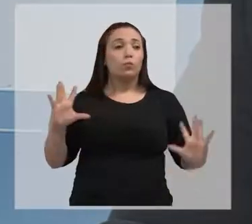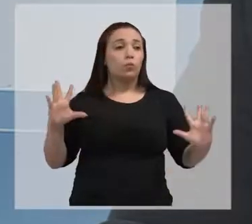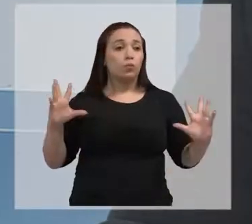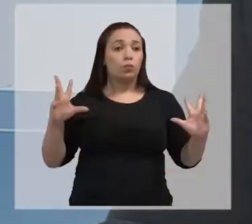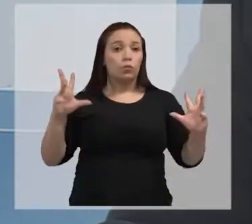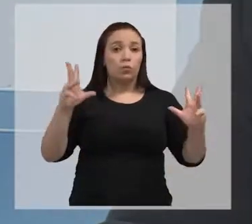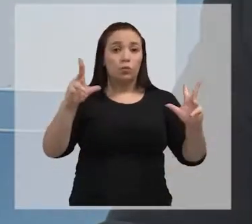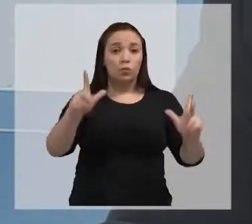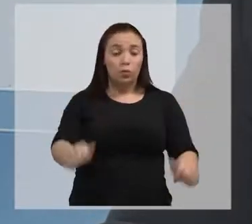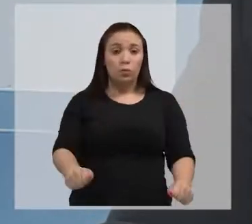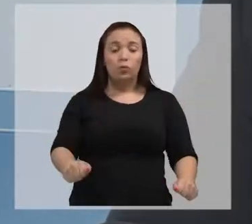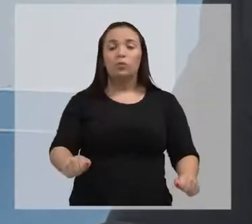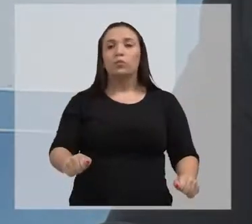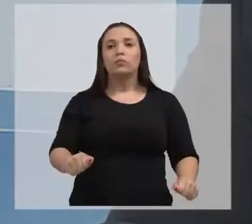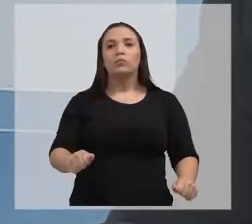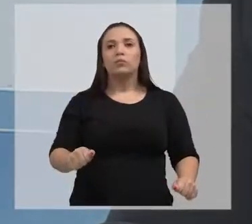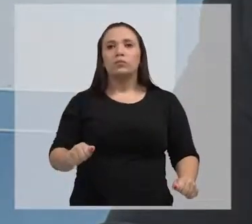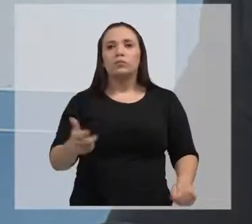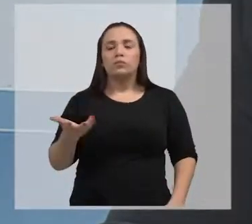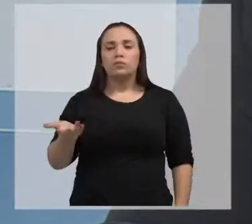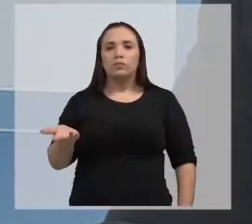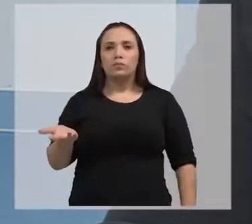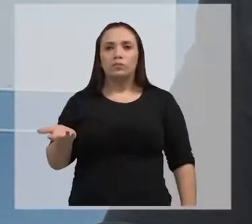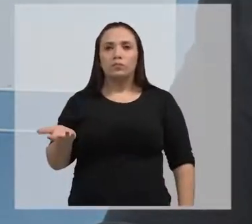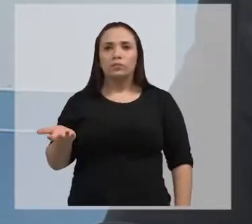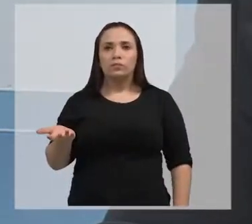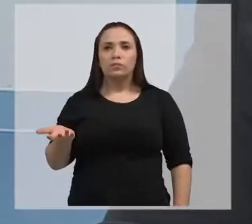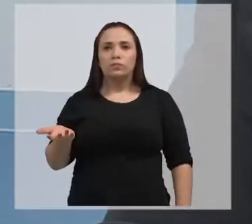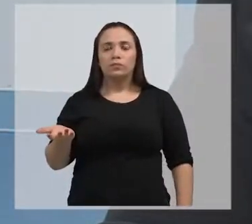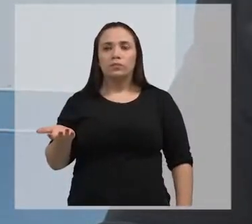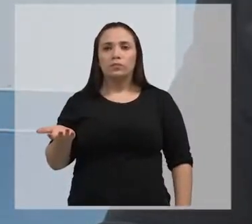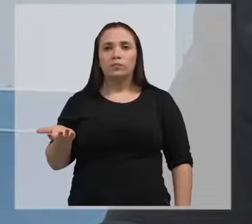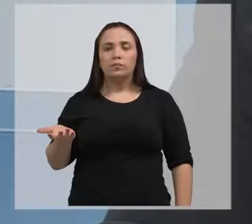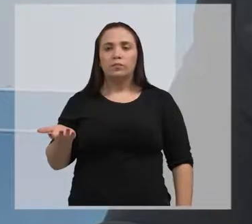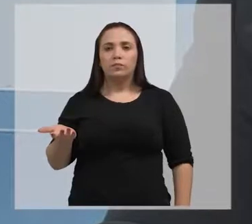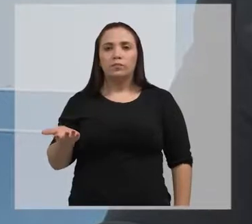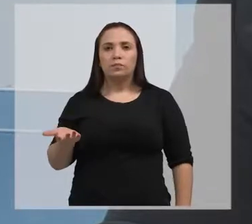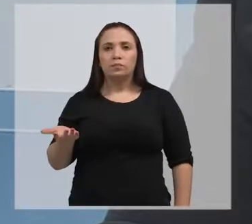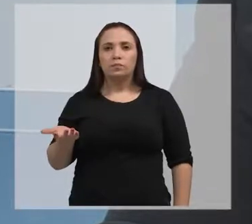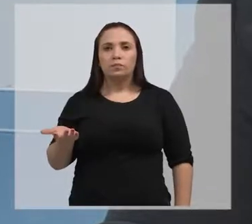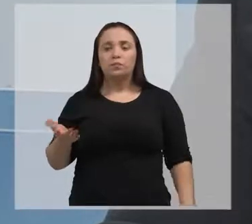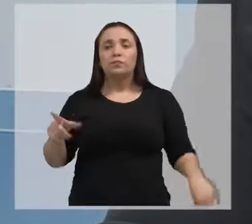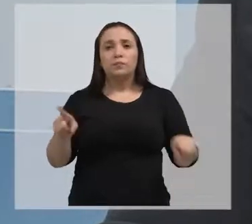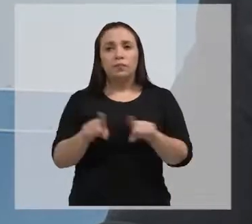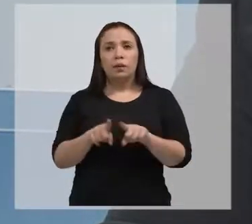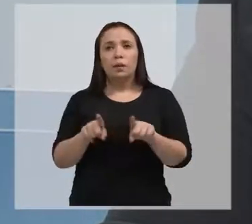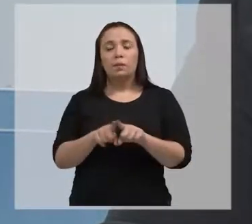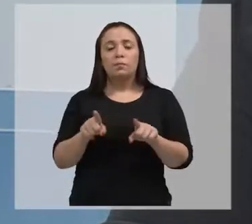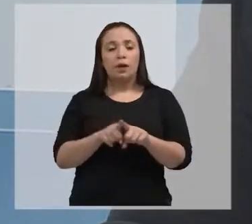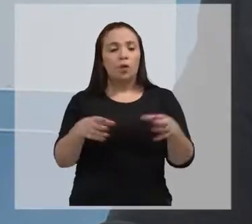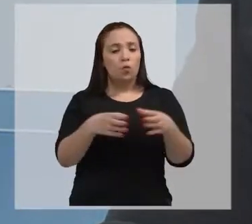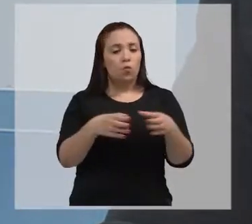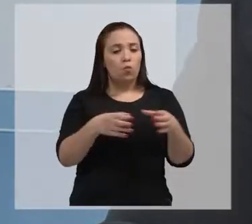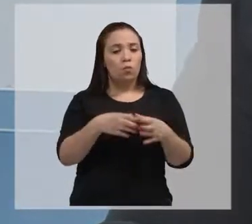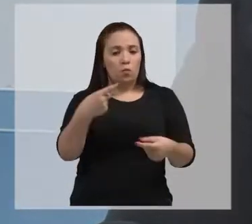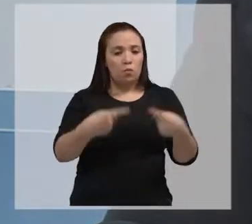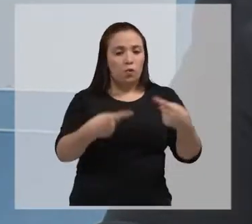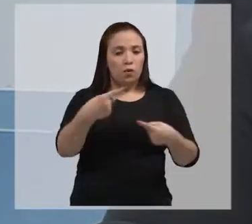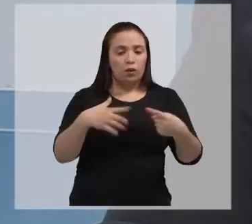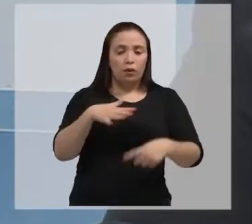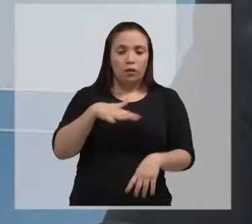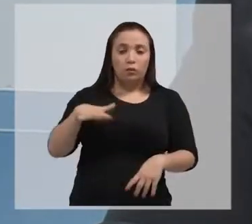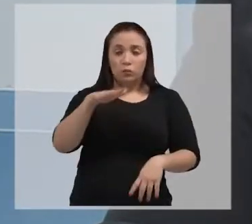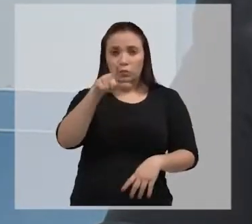se contrapõem a esse projeto. Né? E passou a desconstruir a classe política. Você vê